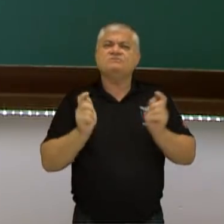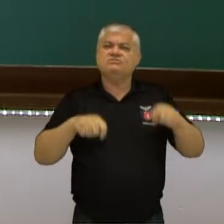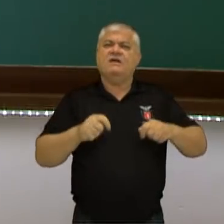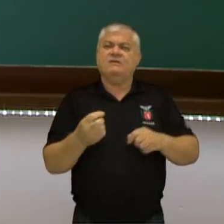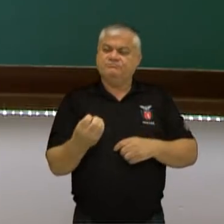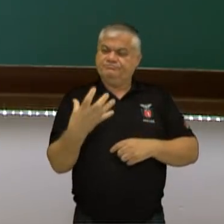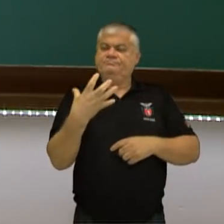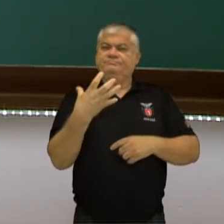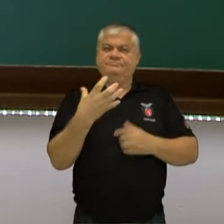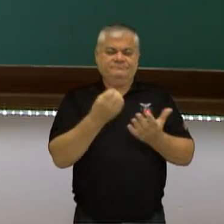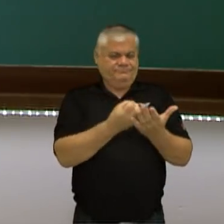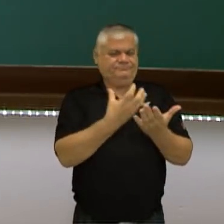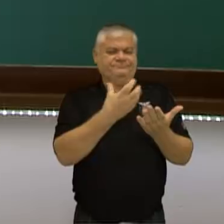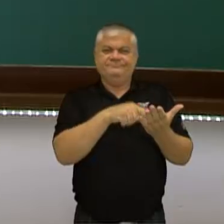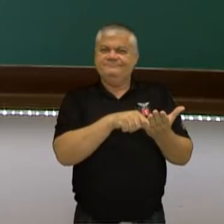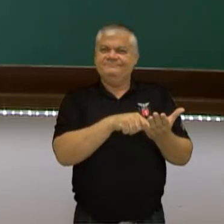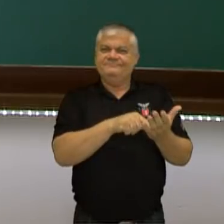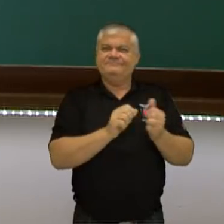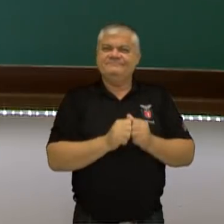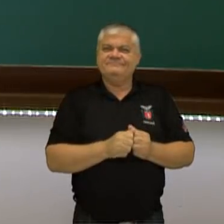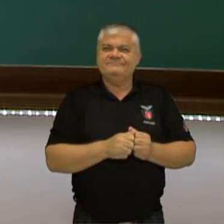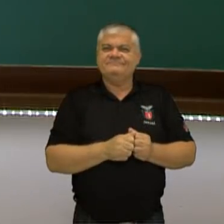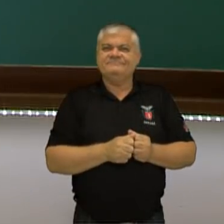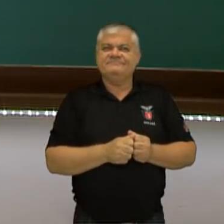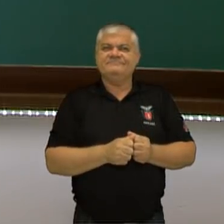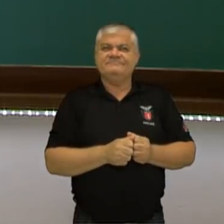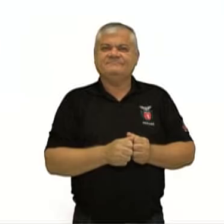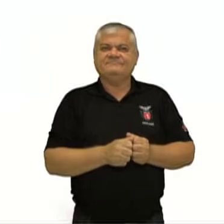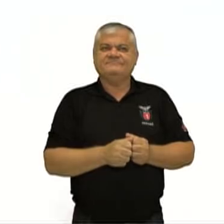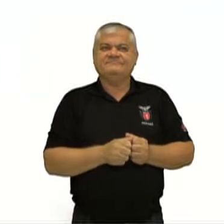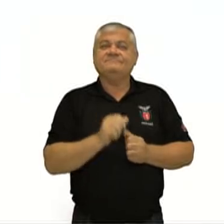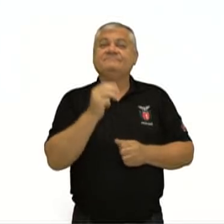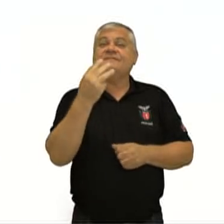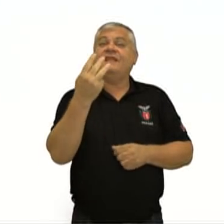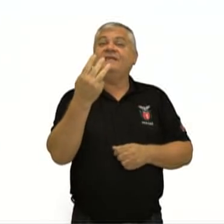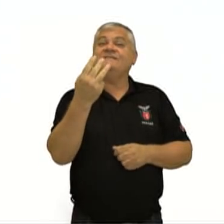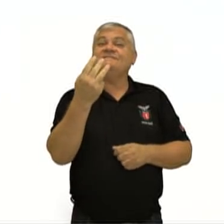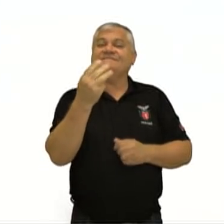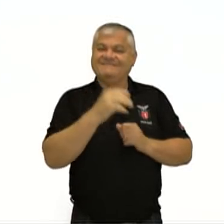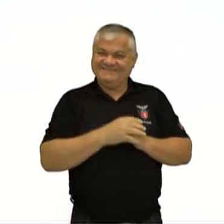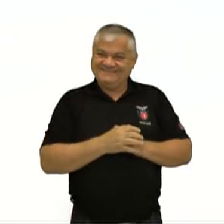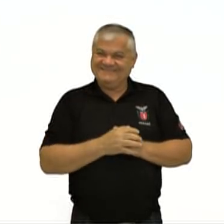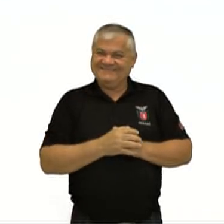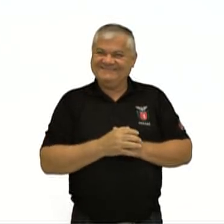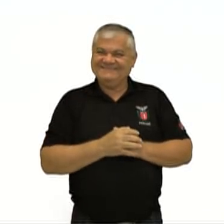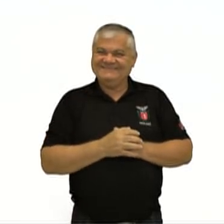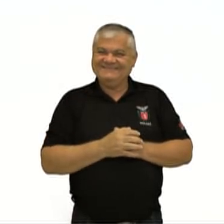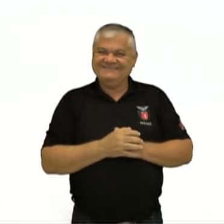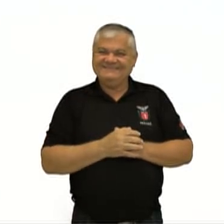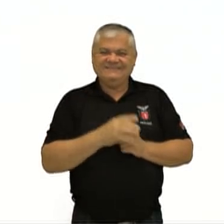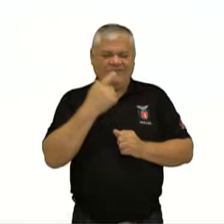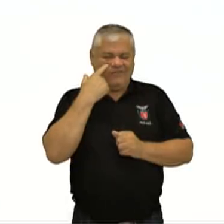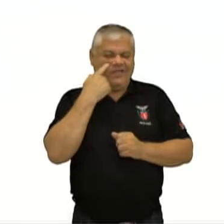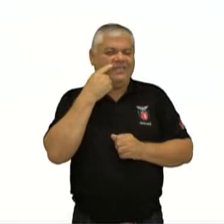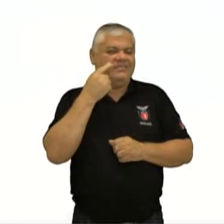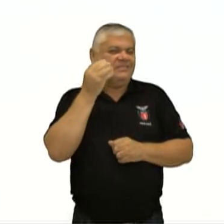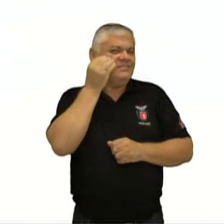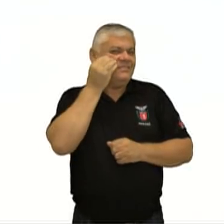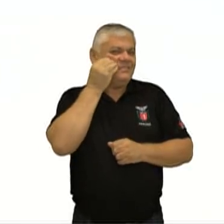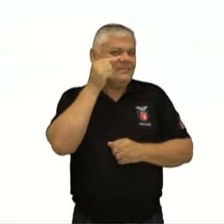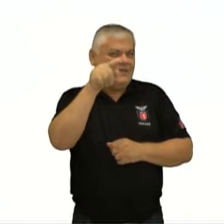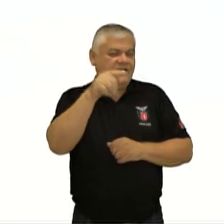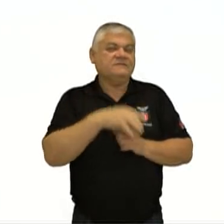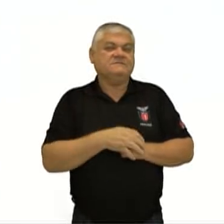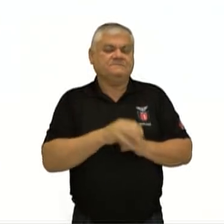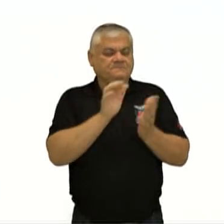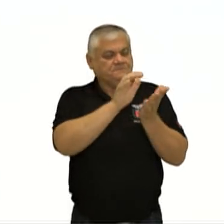apareça. E quanto que é o teu resultado? 3. O resultado que aparece no visor. Então faça o teste em casa. Se eu